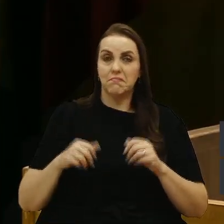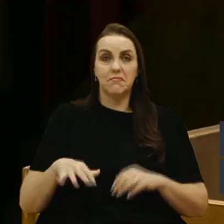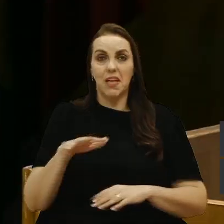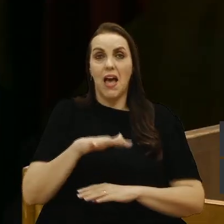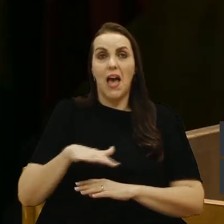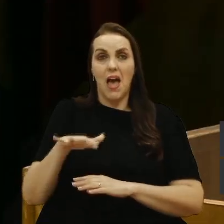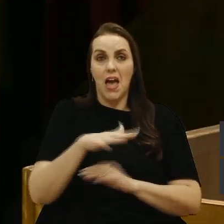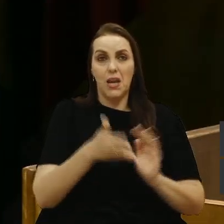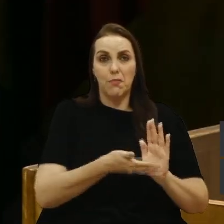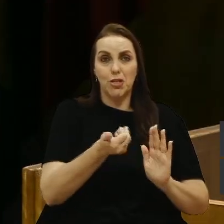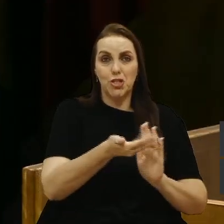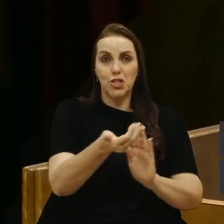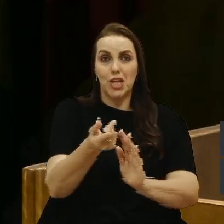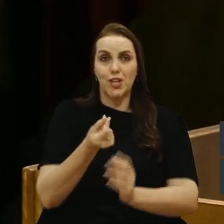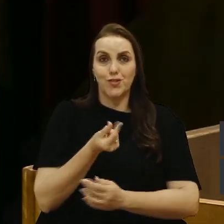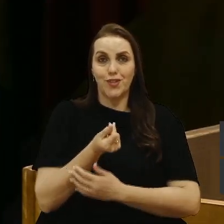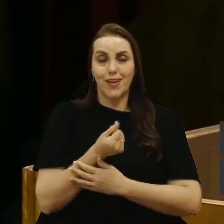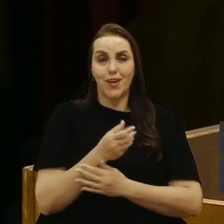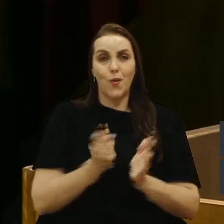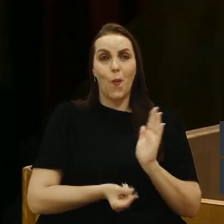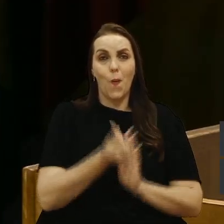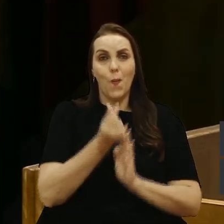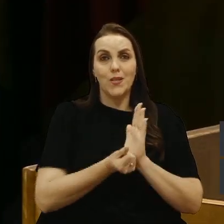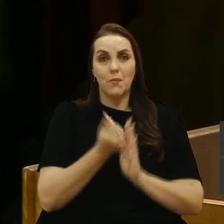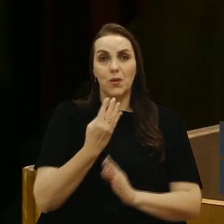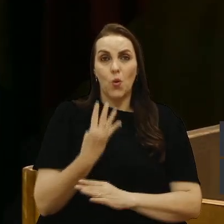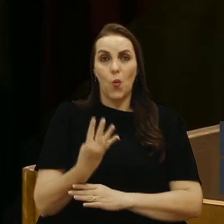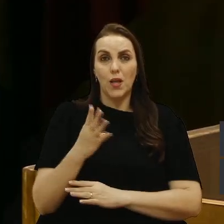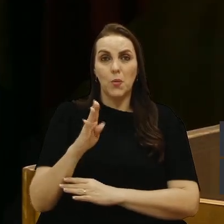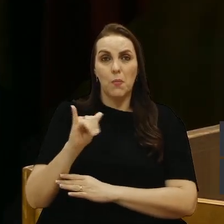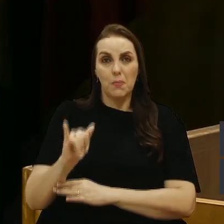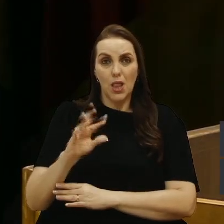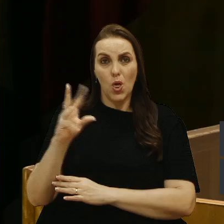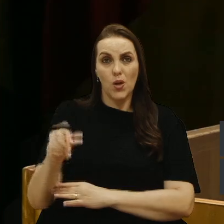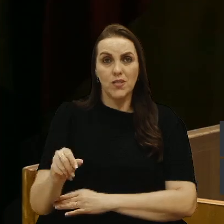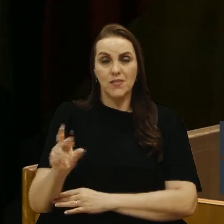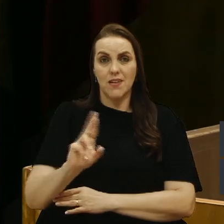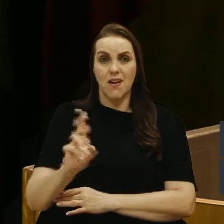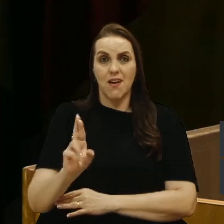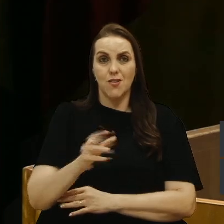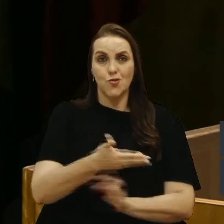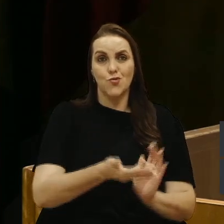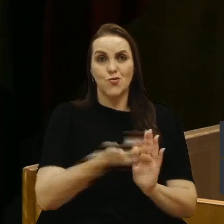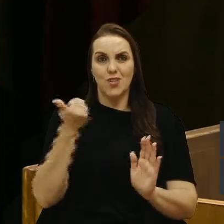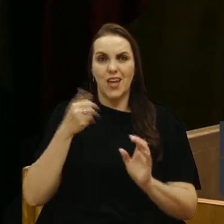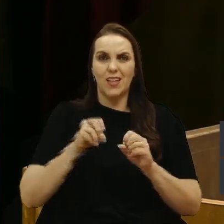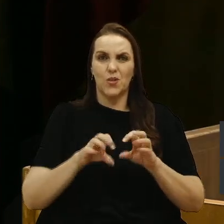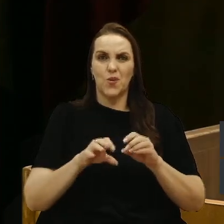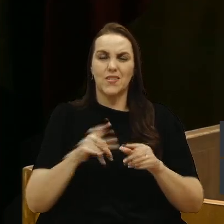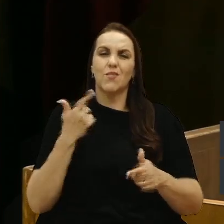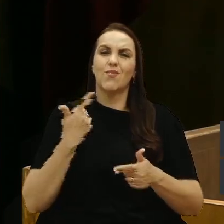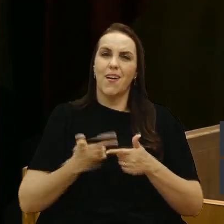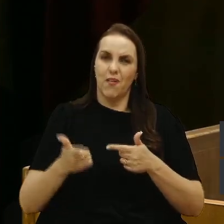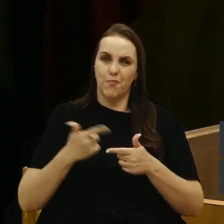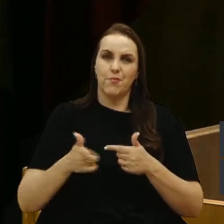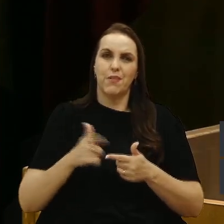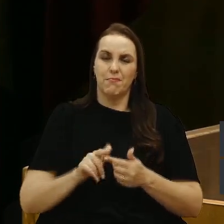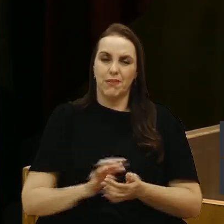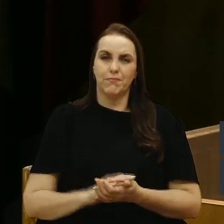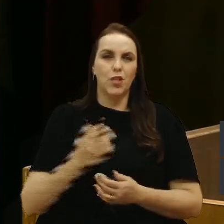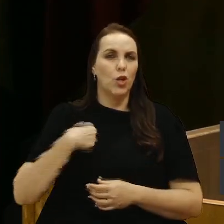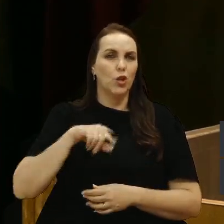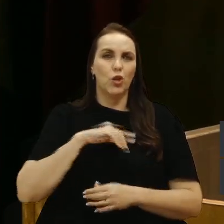tirar dinheiro, um orçamento de 4 bilhões de reais, tirar logo da educação é um grande problema. Nós divergimos